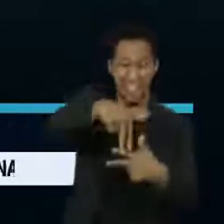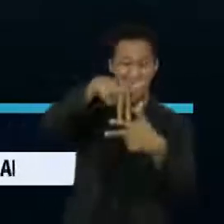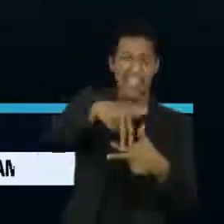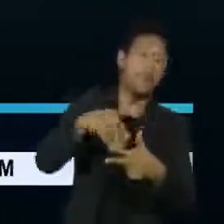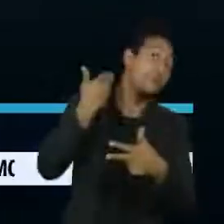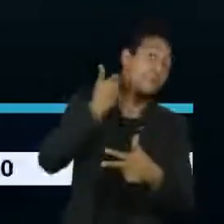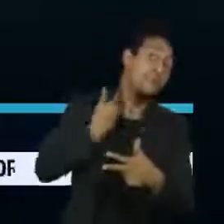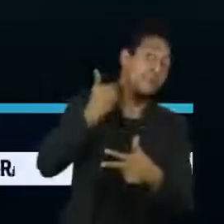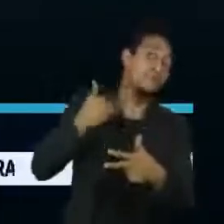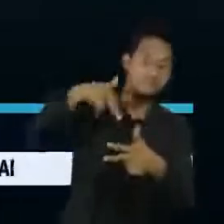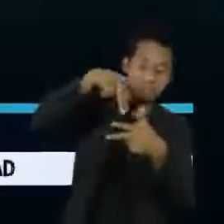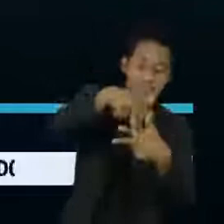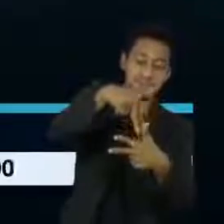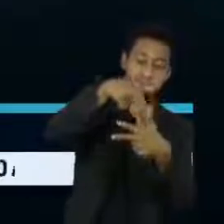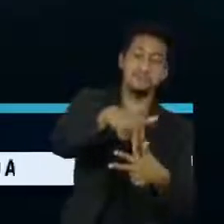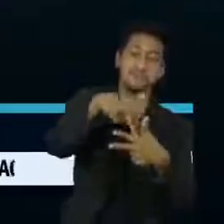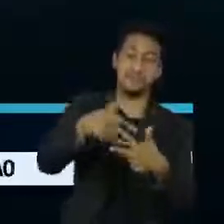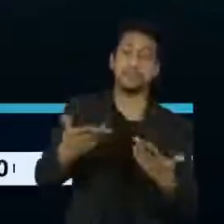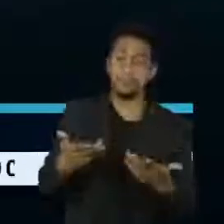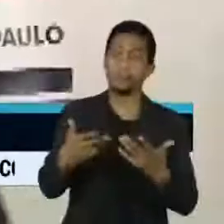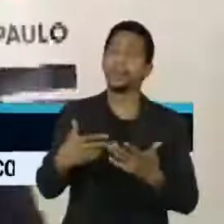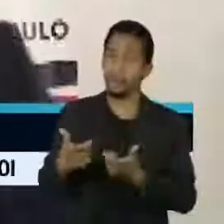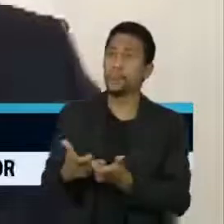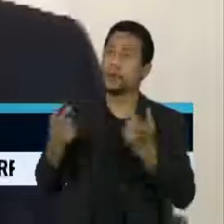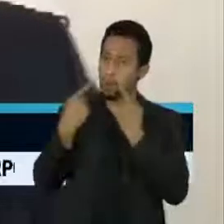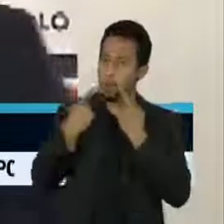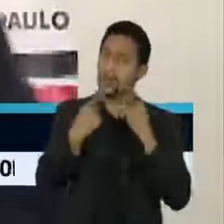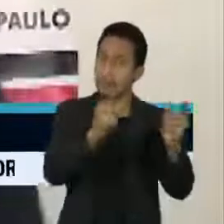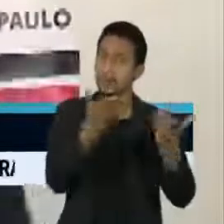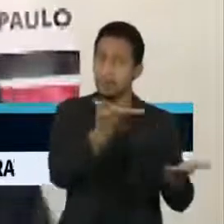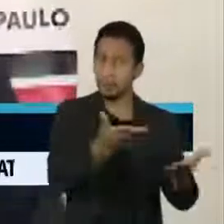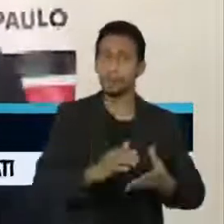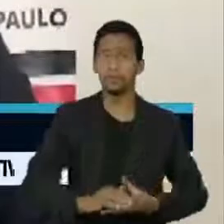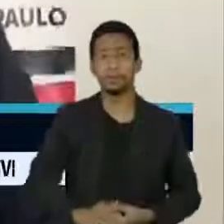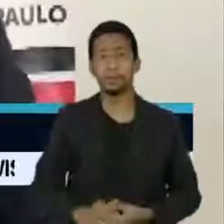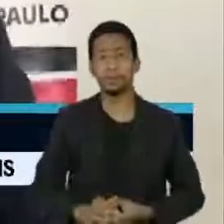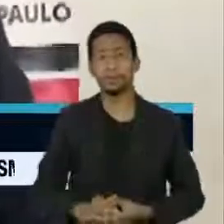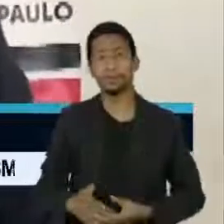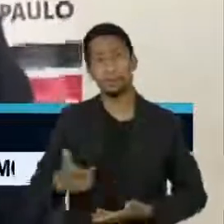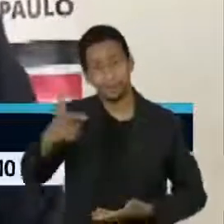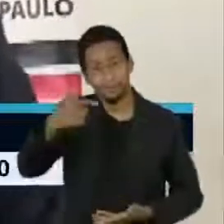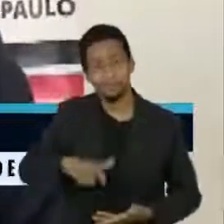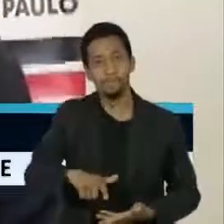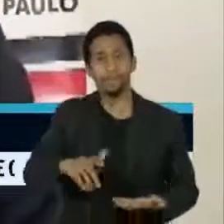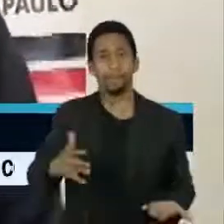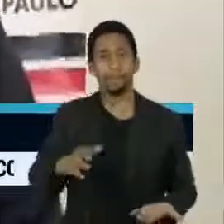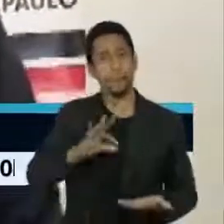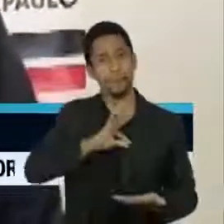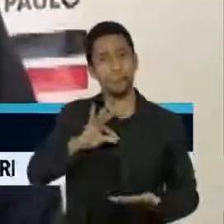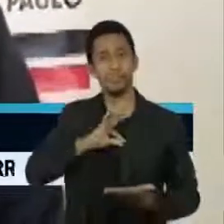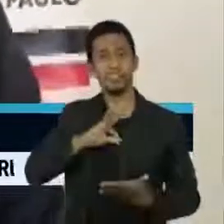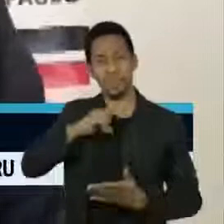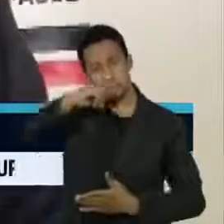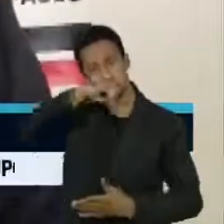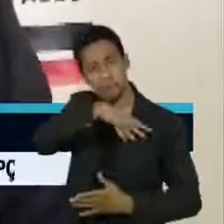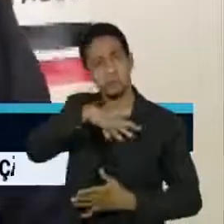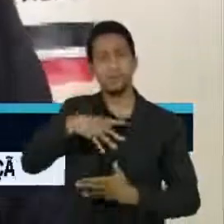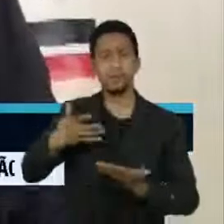pelo PM. A ação foi alvo de críticas. É mais um dos casos de desumanidade